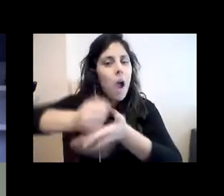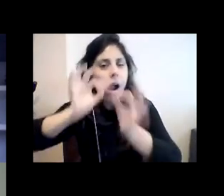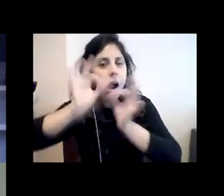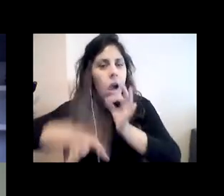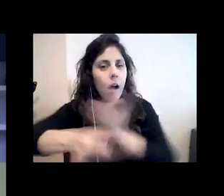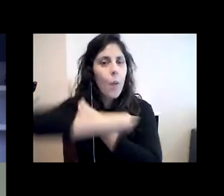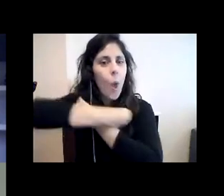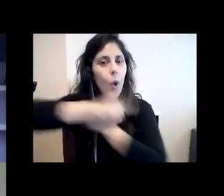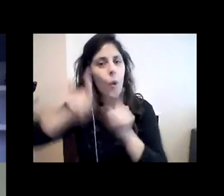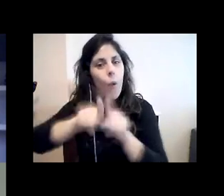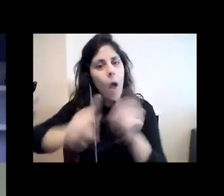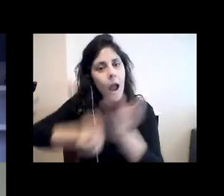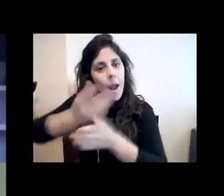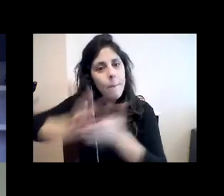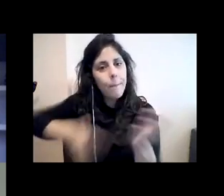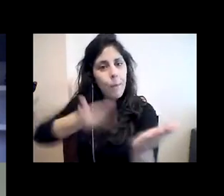proposta